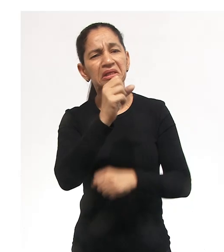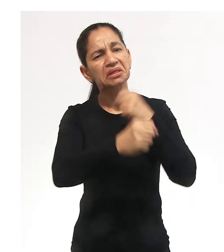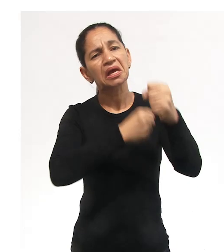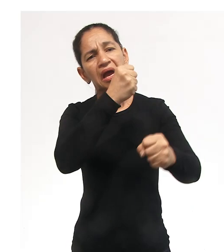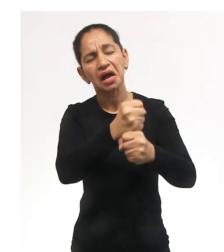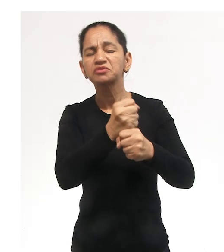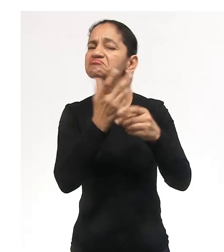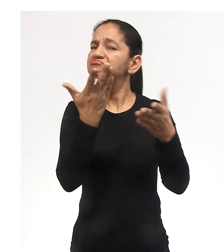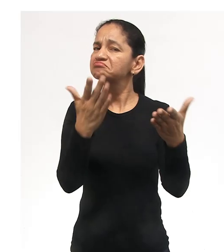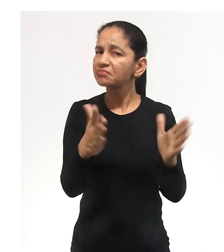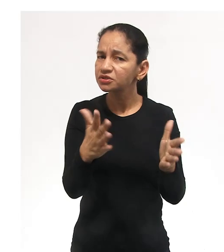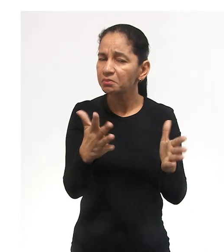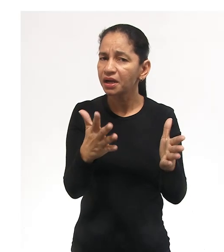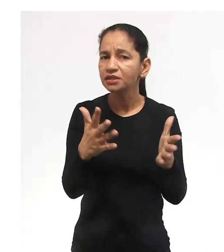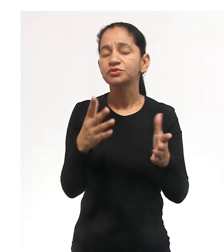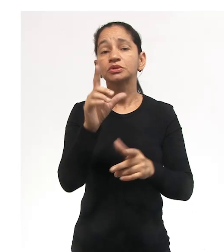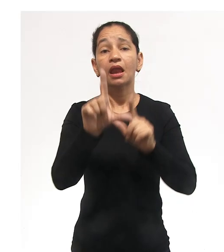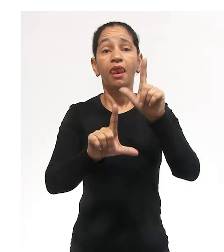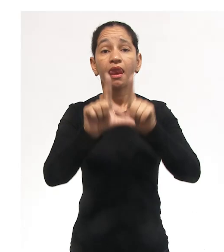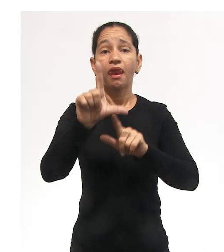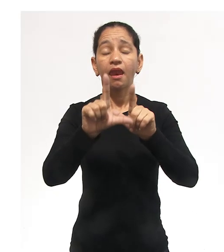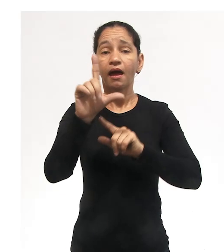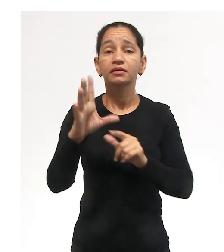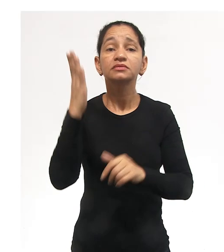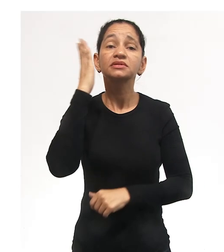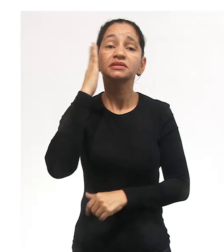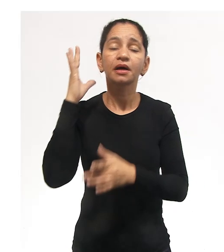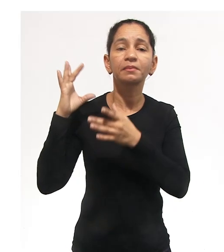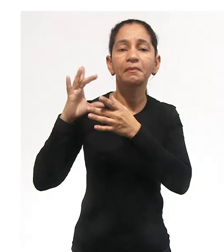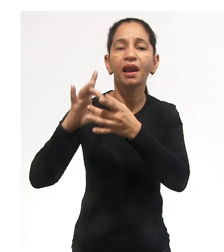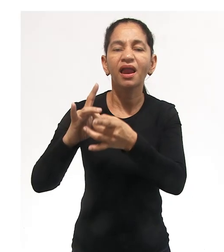1980, decodificação dos símbolos,